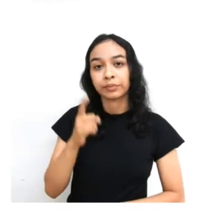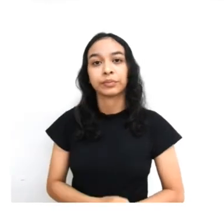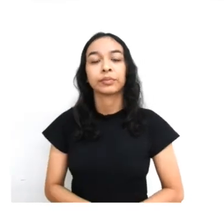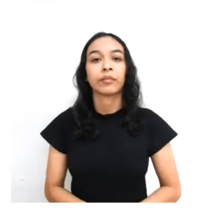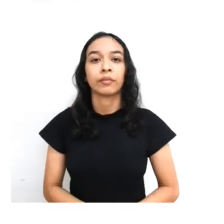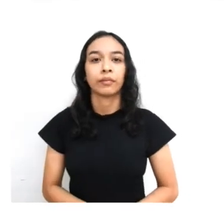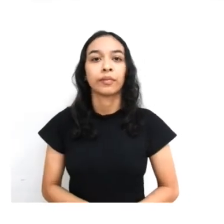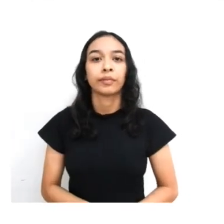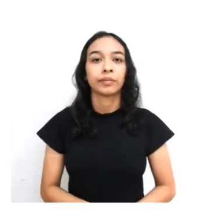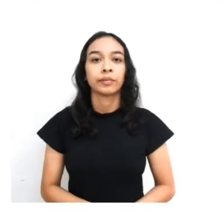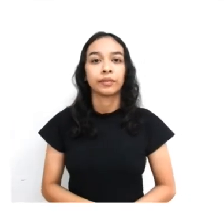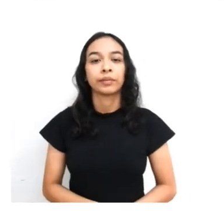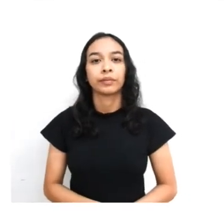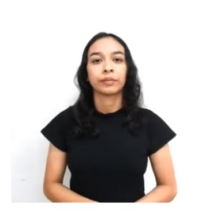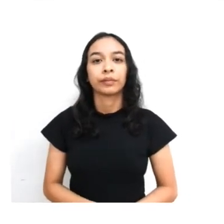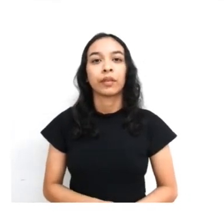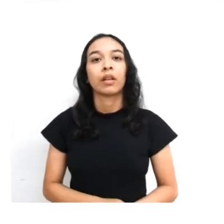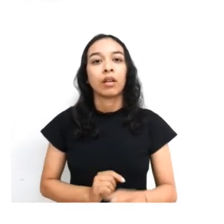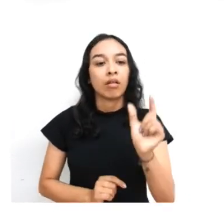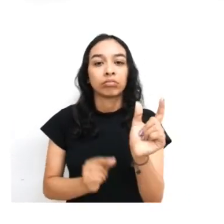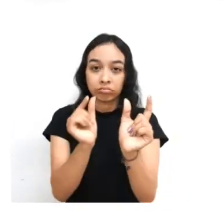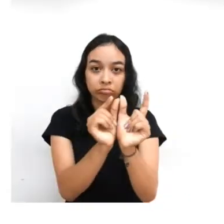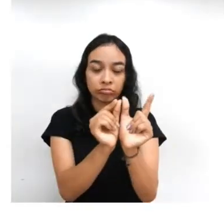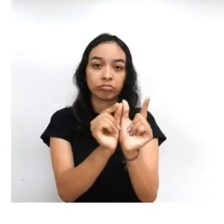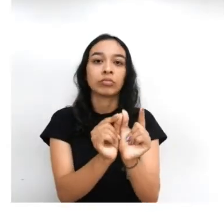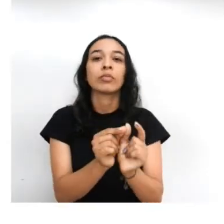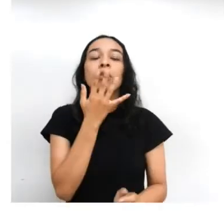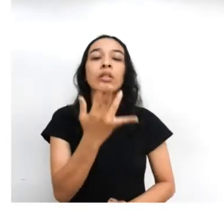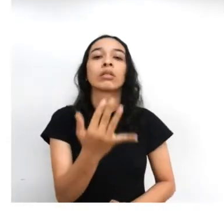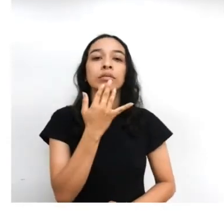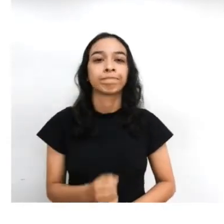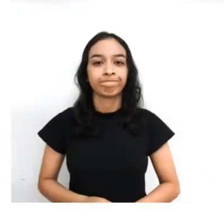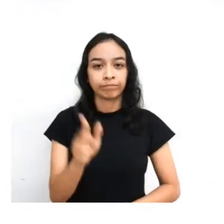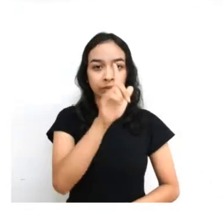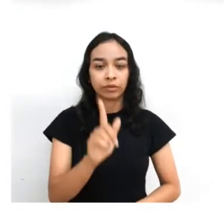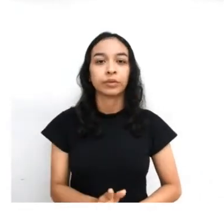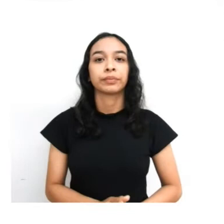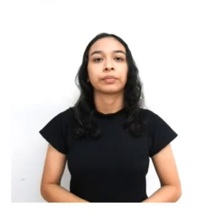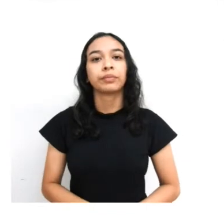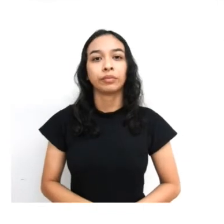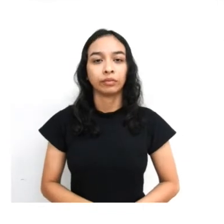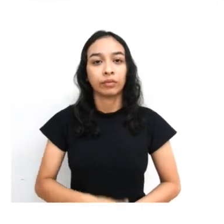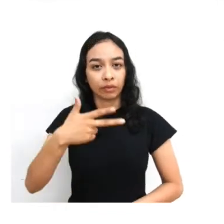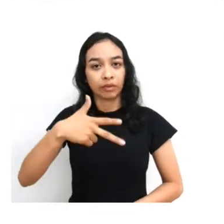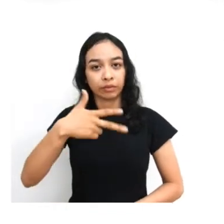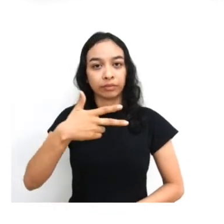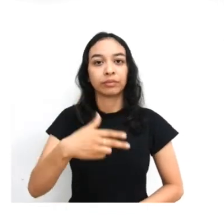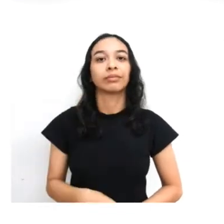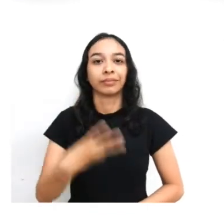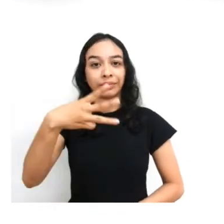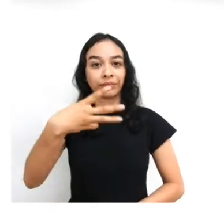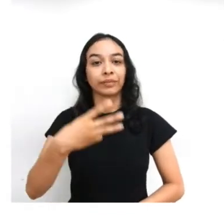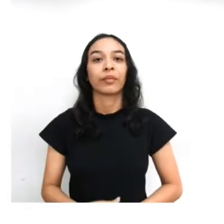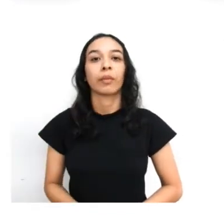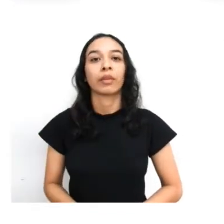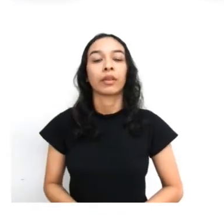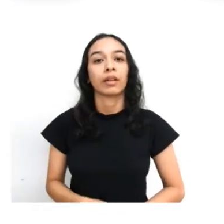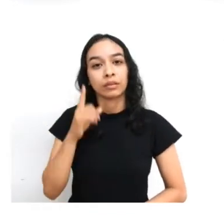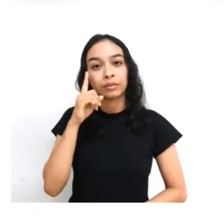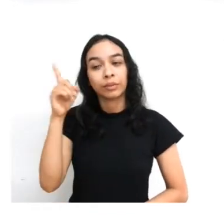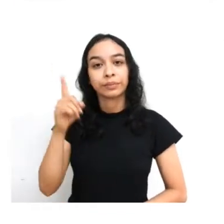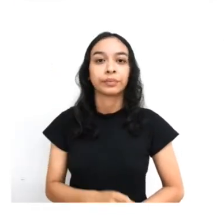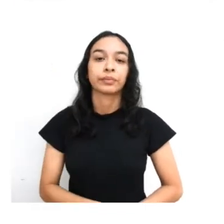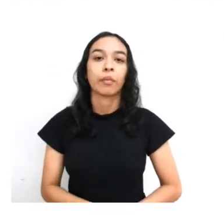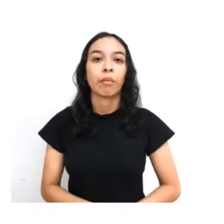Domino est. Outra desinência de nominativo. Em azul. As desinências de